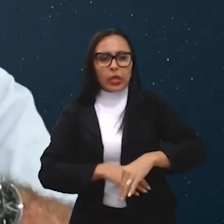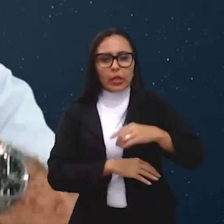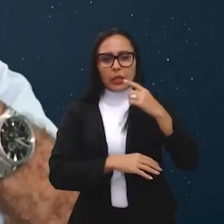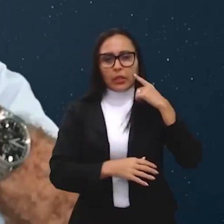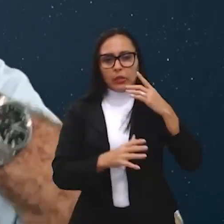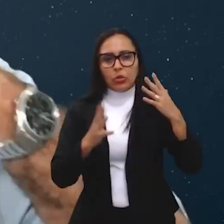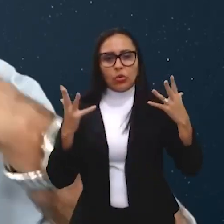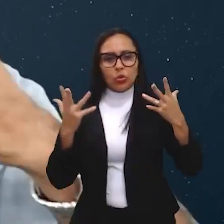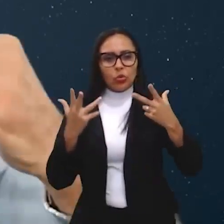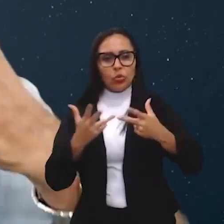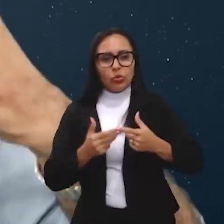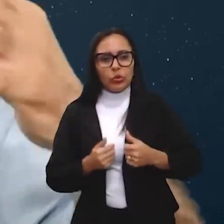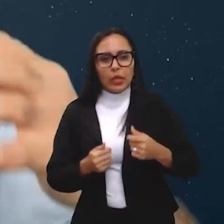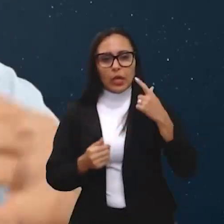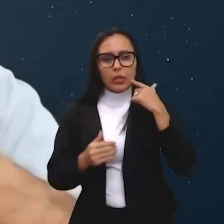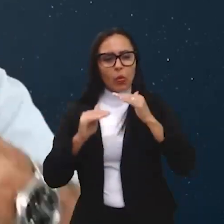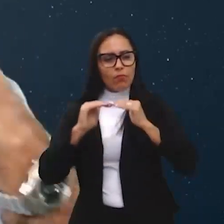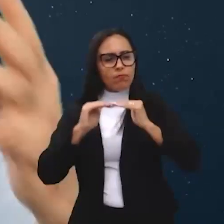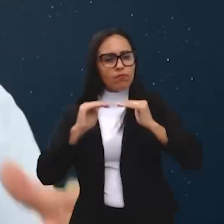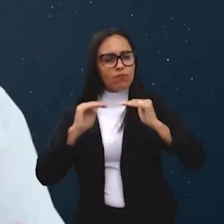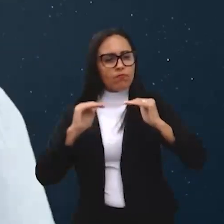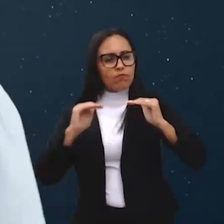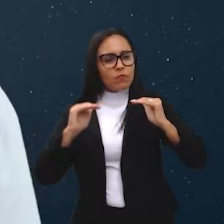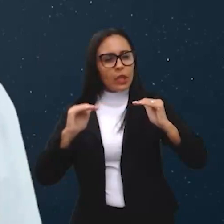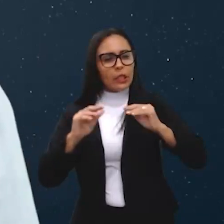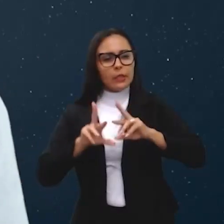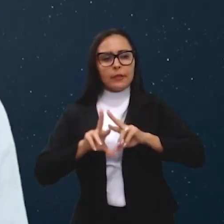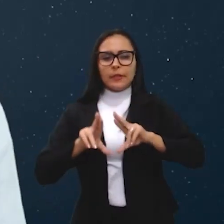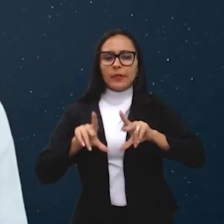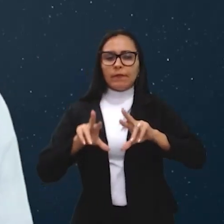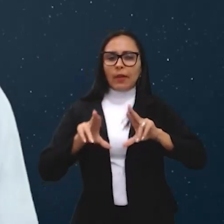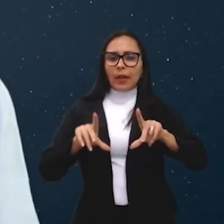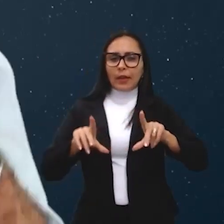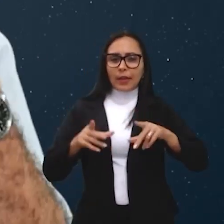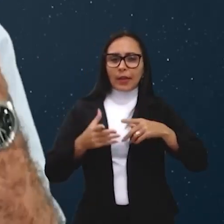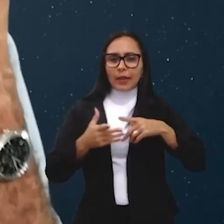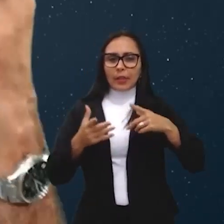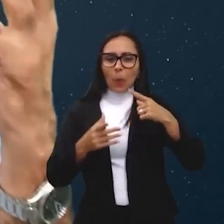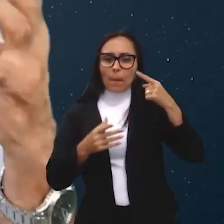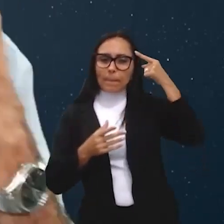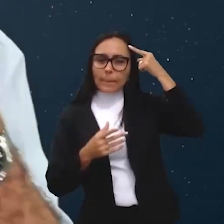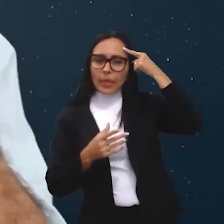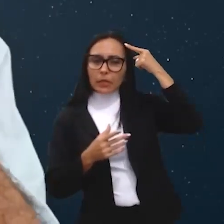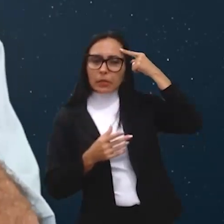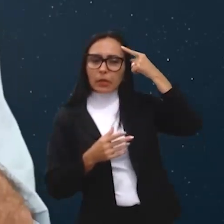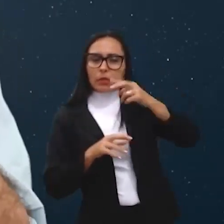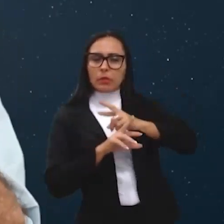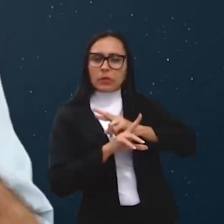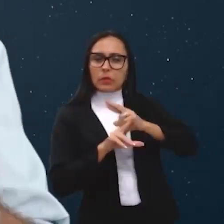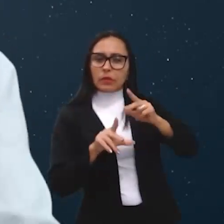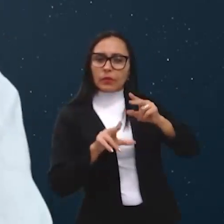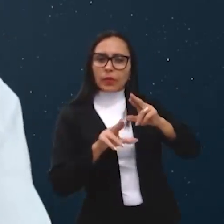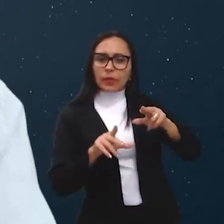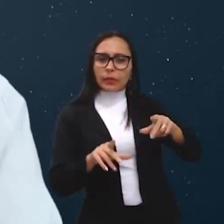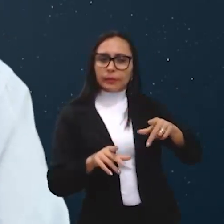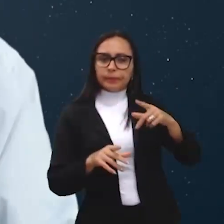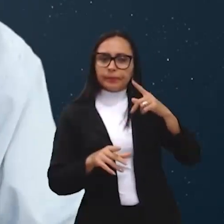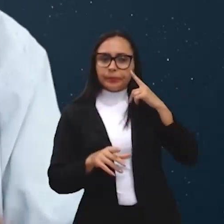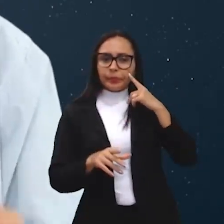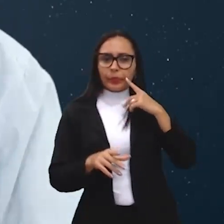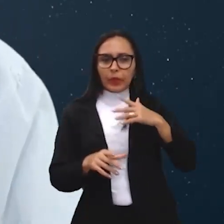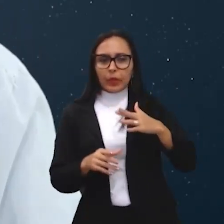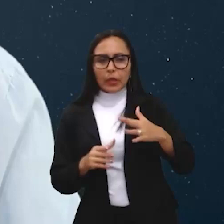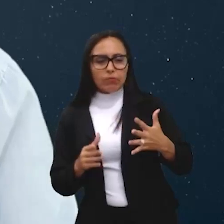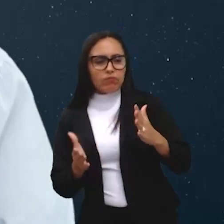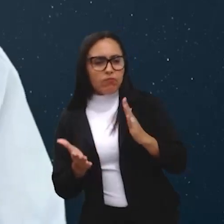trazendo uma linha diferente de estética, um pensar diferente e que beirava para